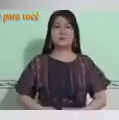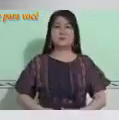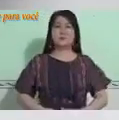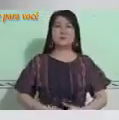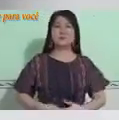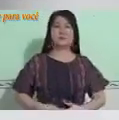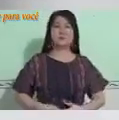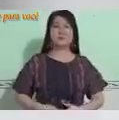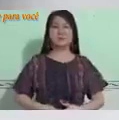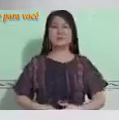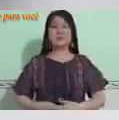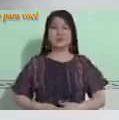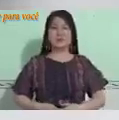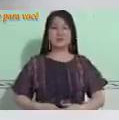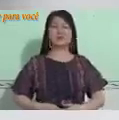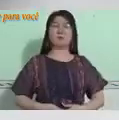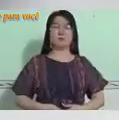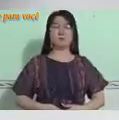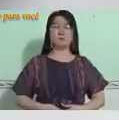bem tampado.